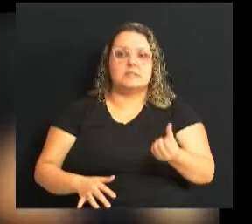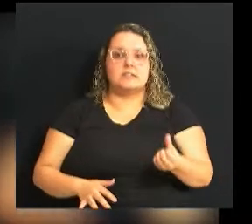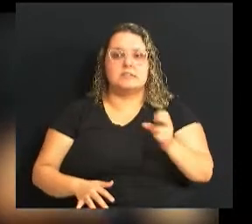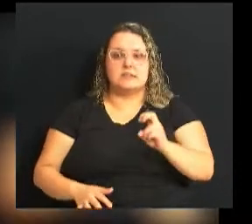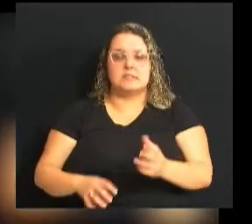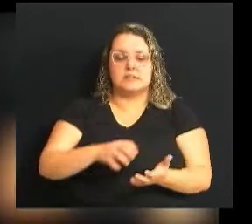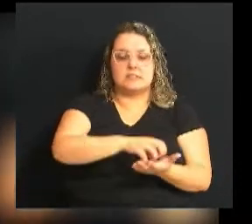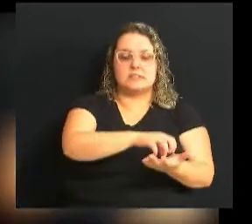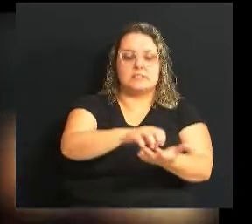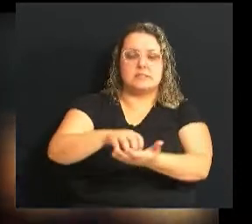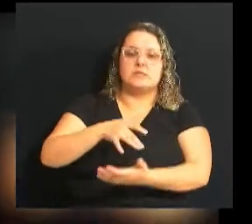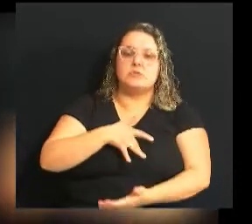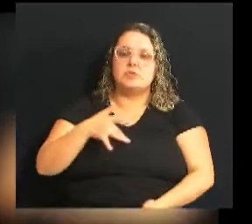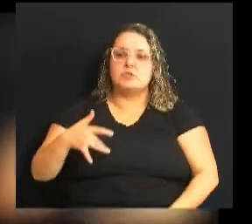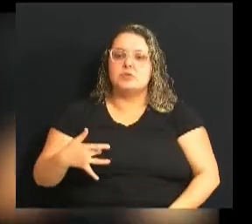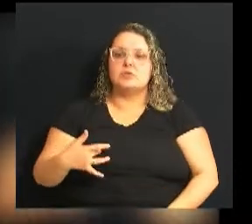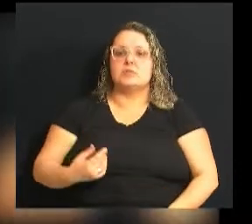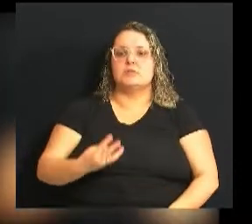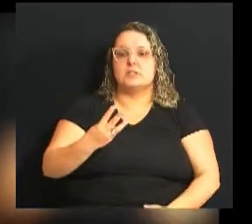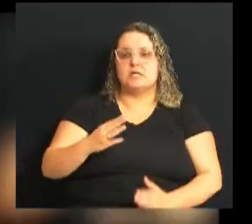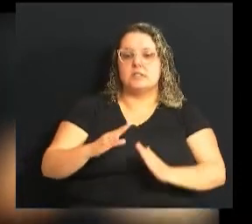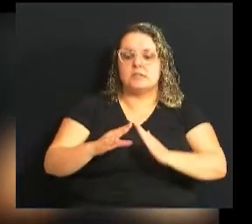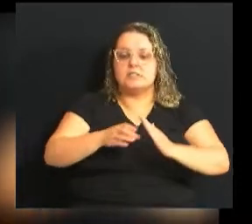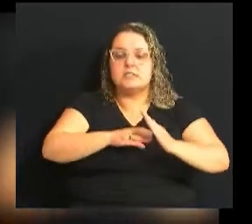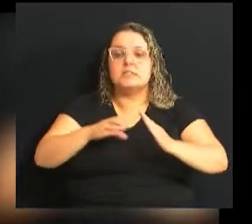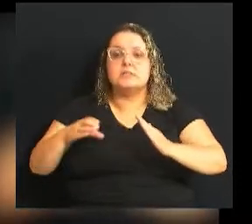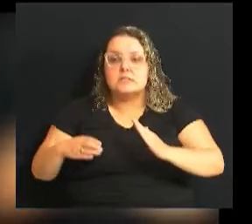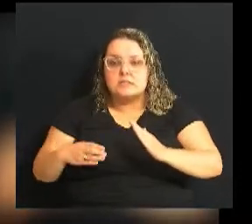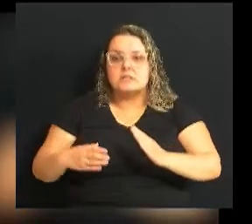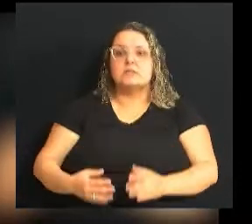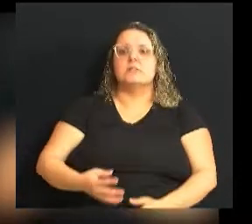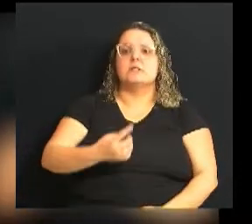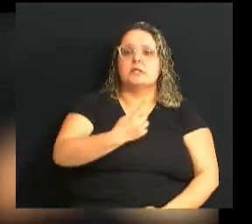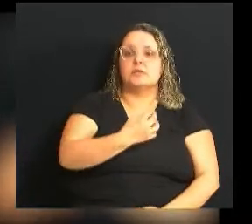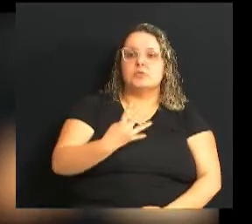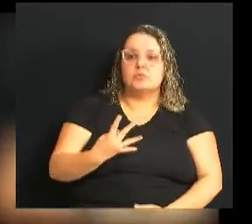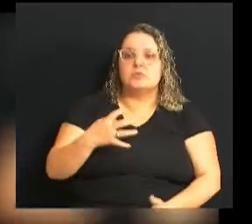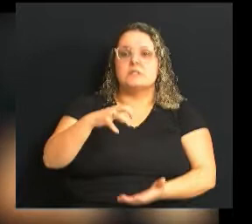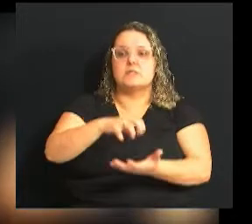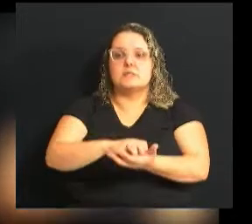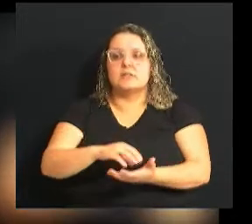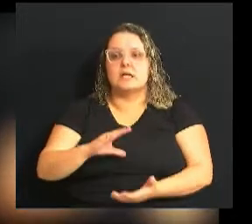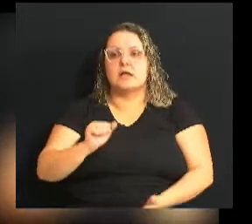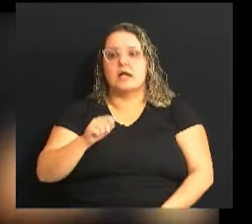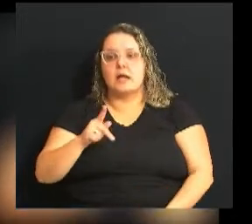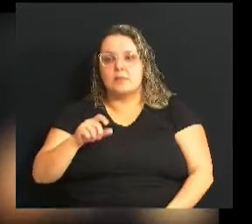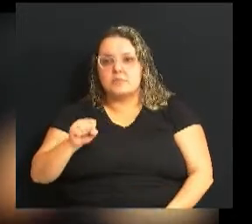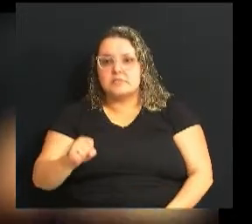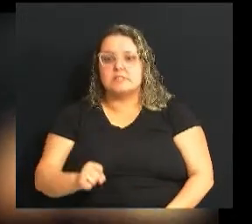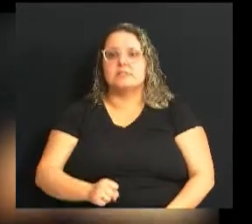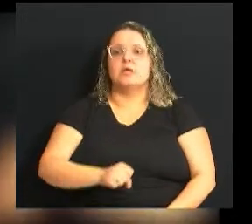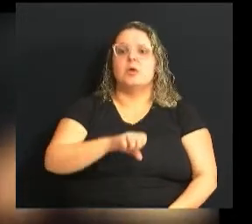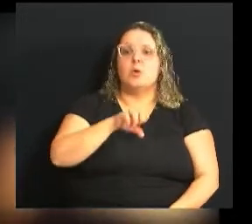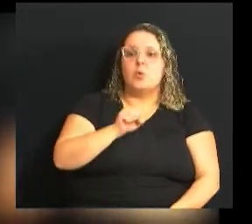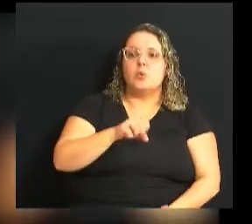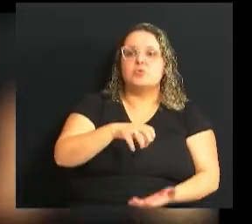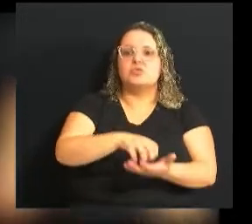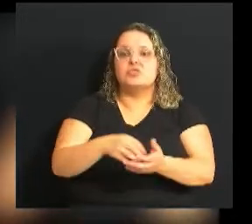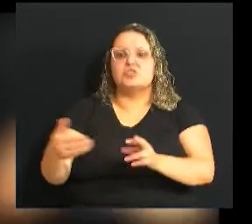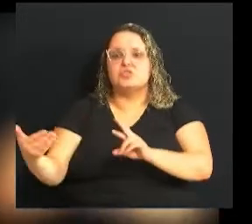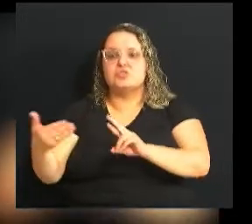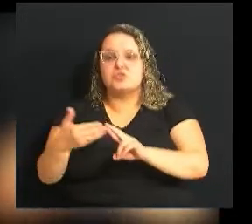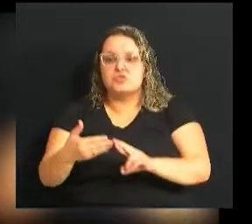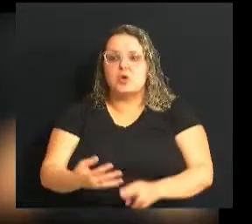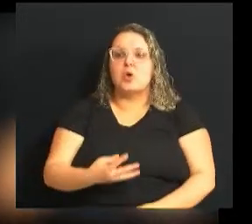saúde, 3 policlínicas, 14 CAPs, centros de referências, o SAD, centros de convivência, laboratório de